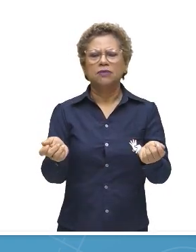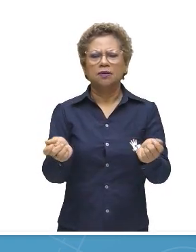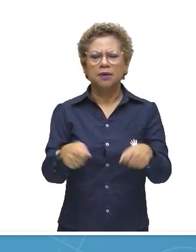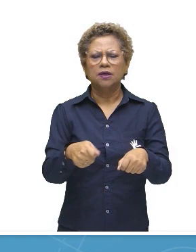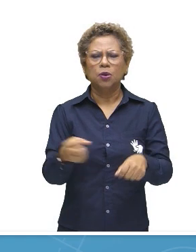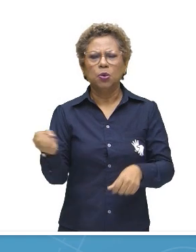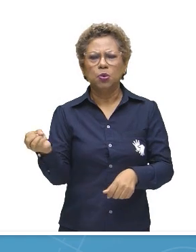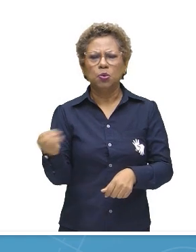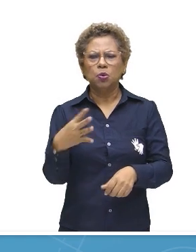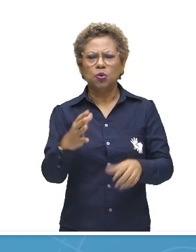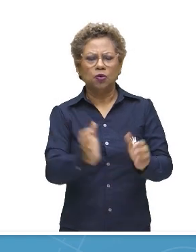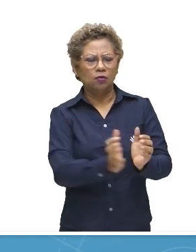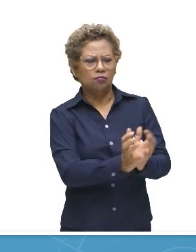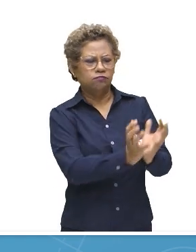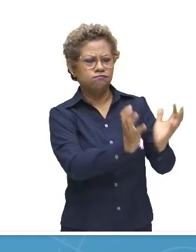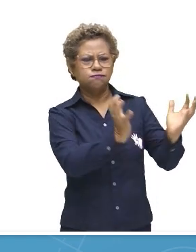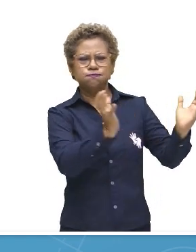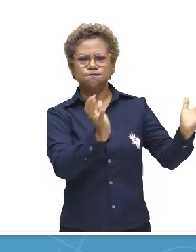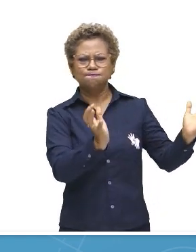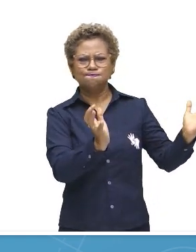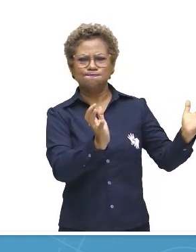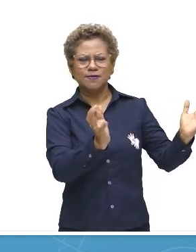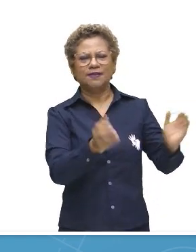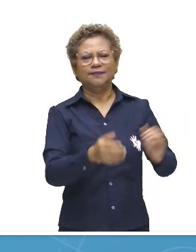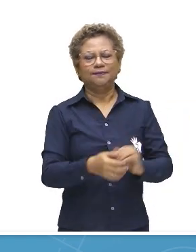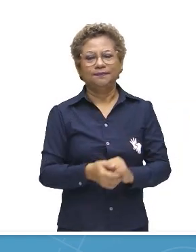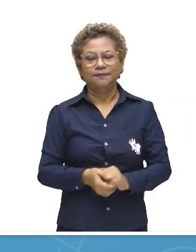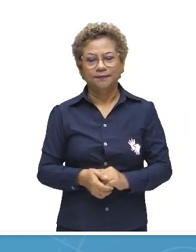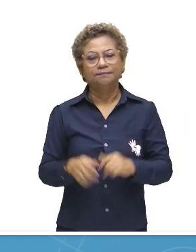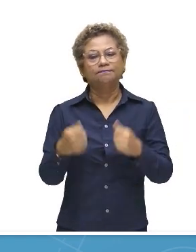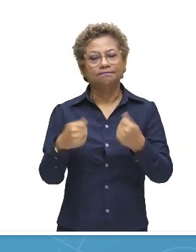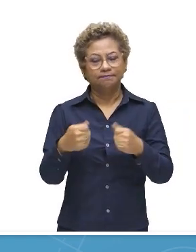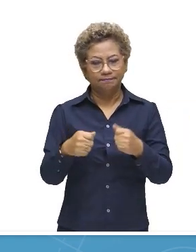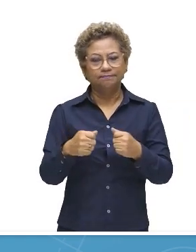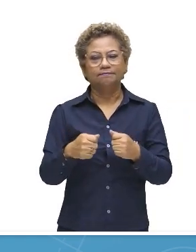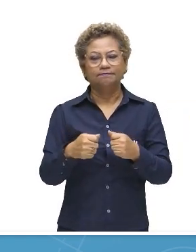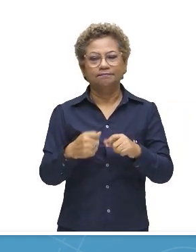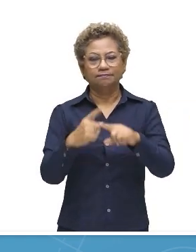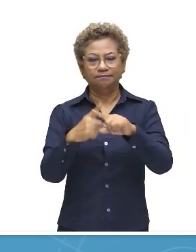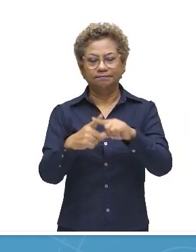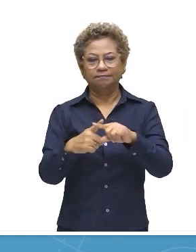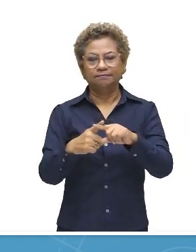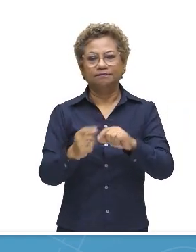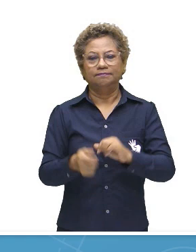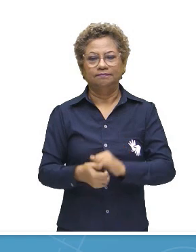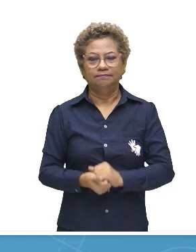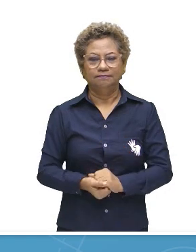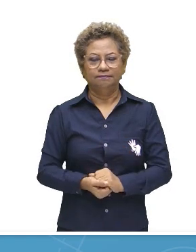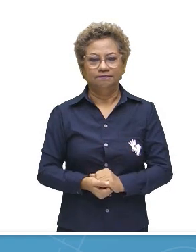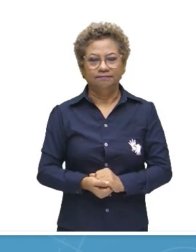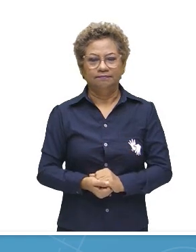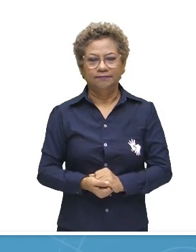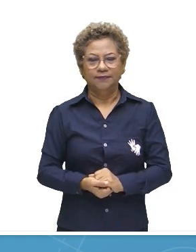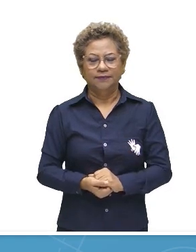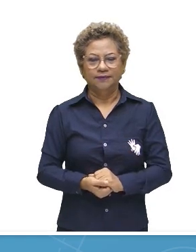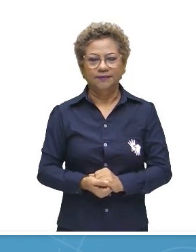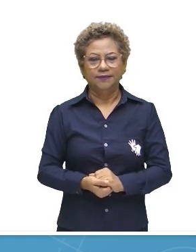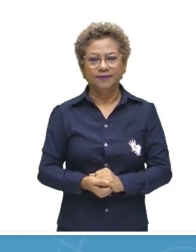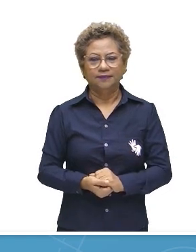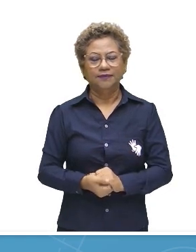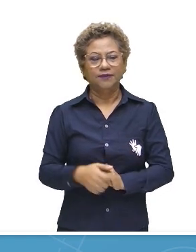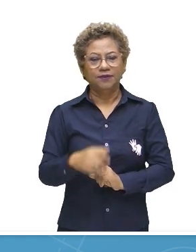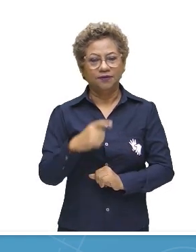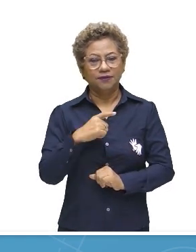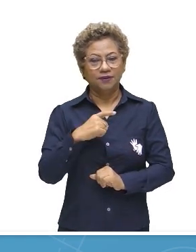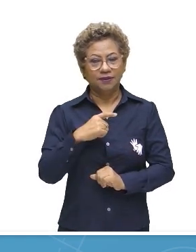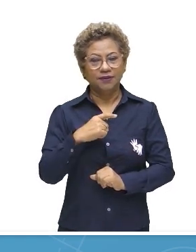reservatório. Então vamos lá. Eu preciso multiplicar 2/3 por 15 mil, tá? E aí, pessoal, uma